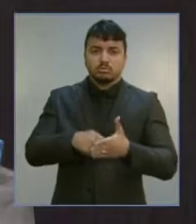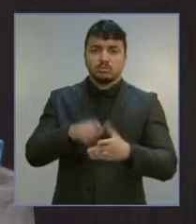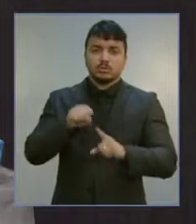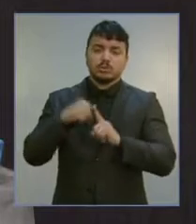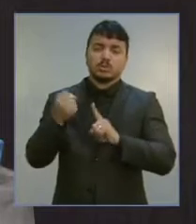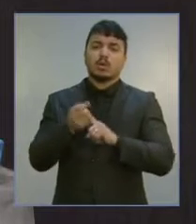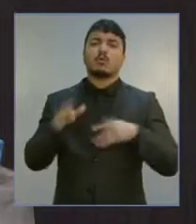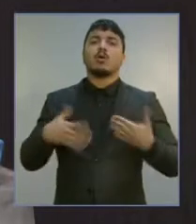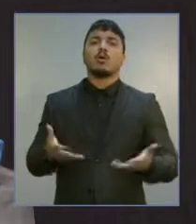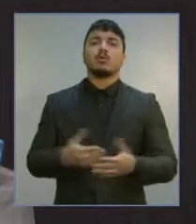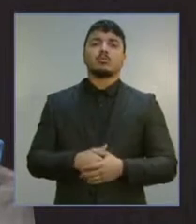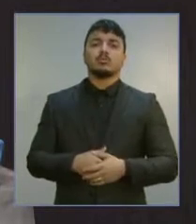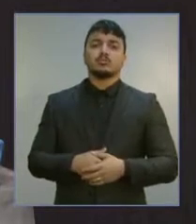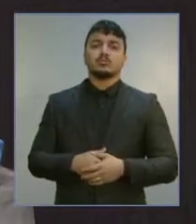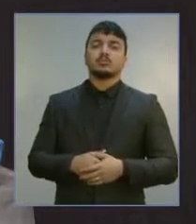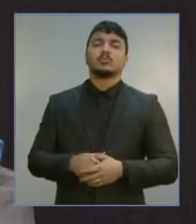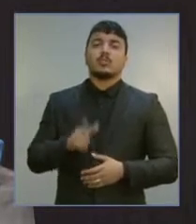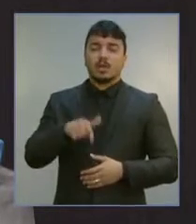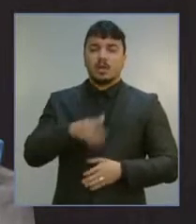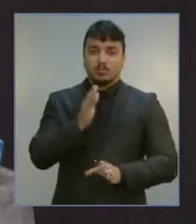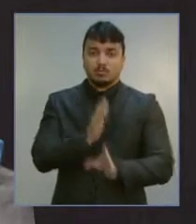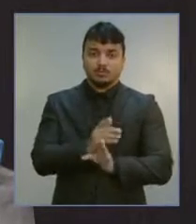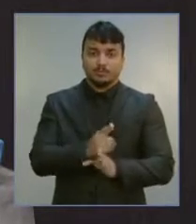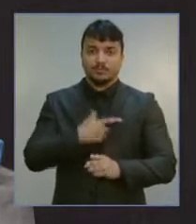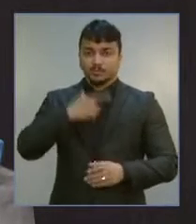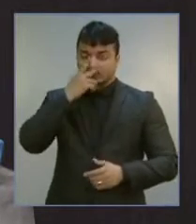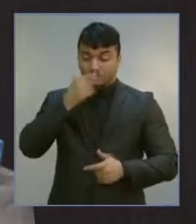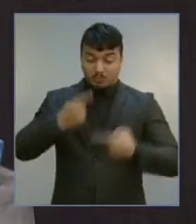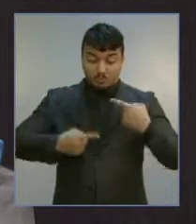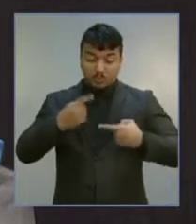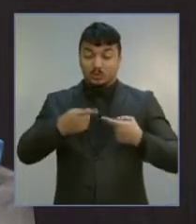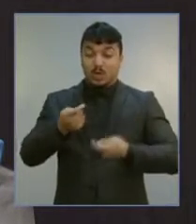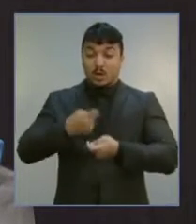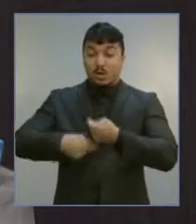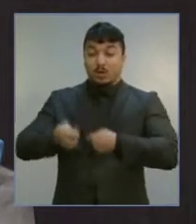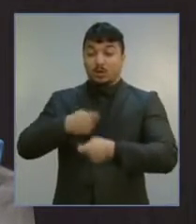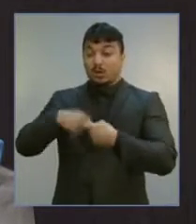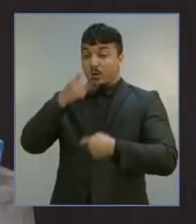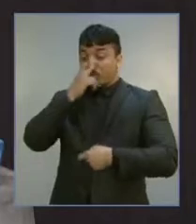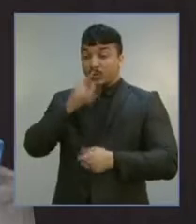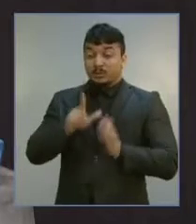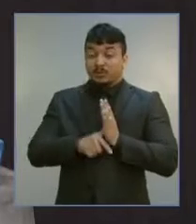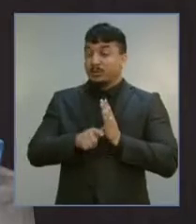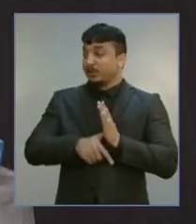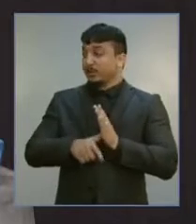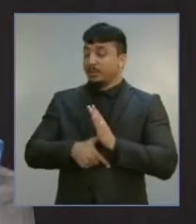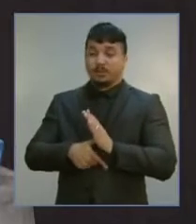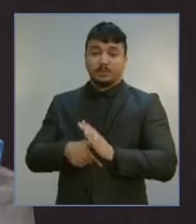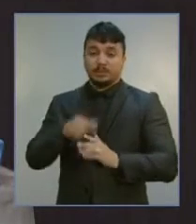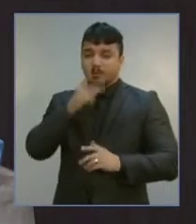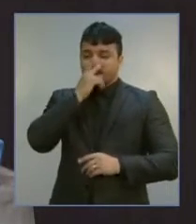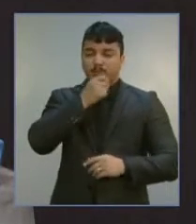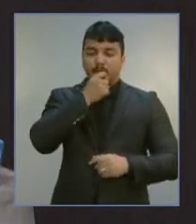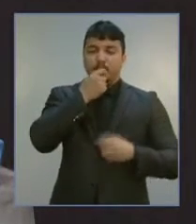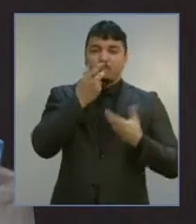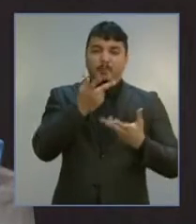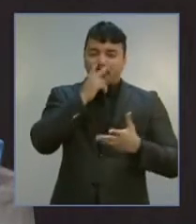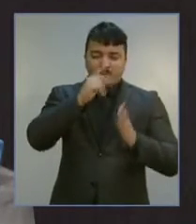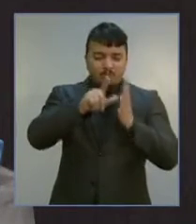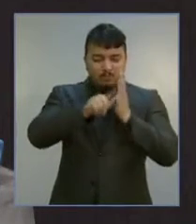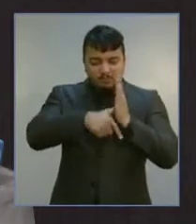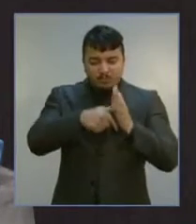brasileira fruto de uma política econômica contraste o nis tanta que diminuiu a atividade